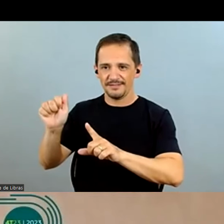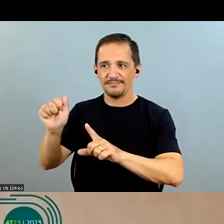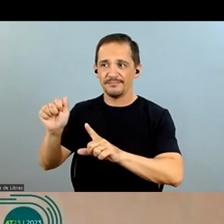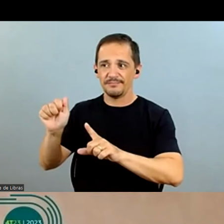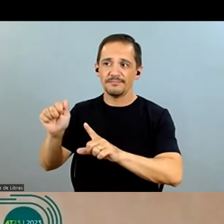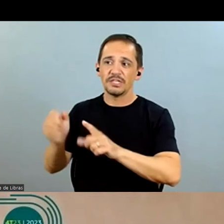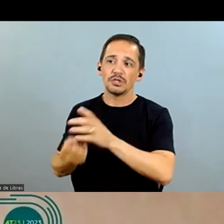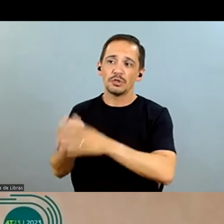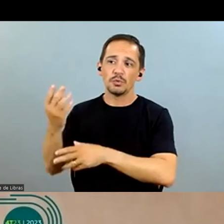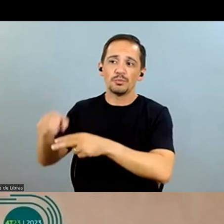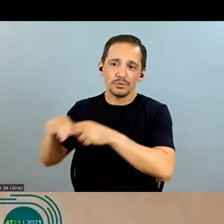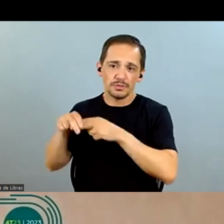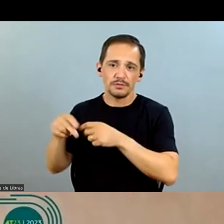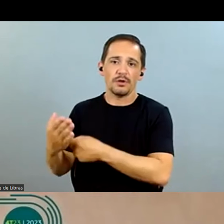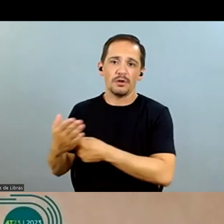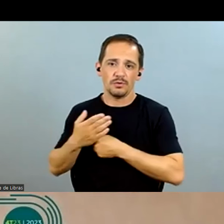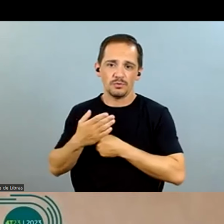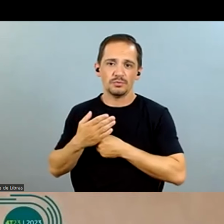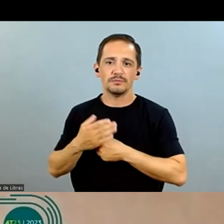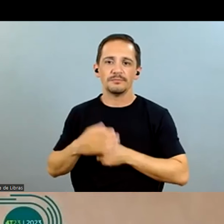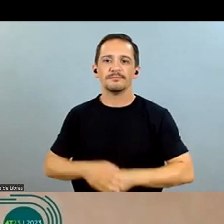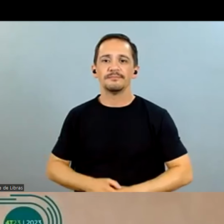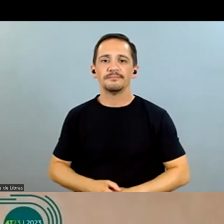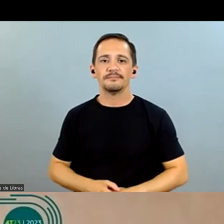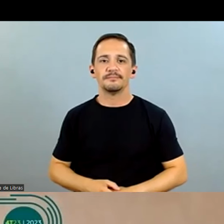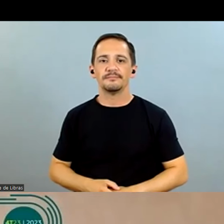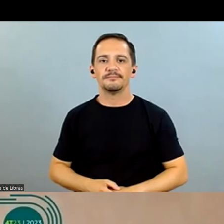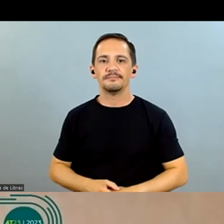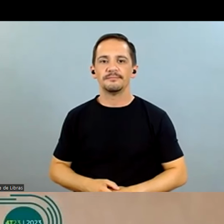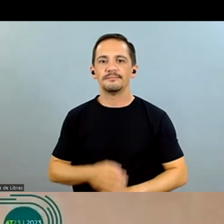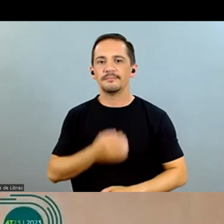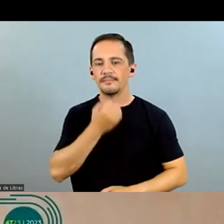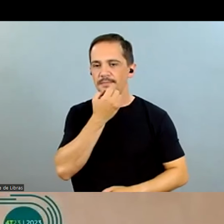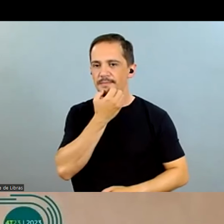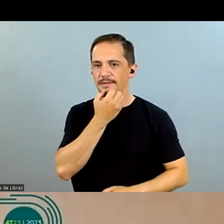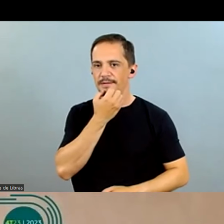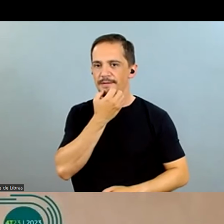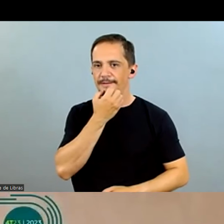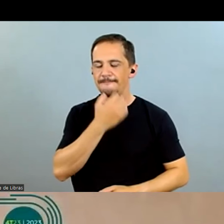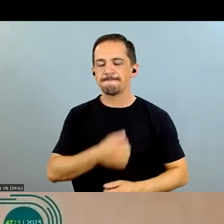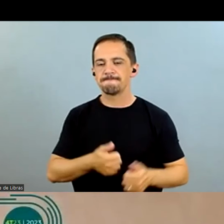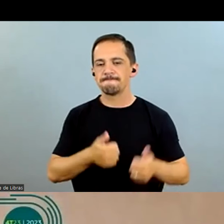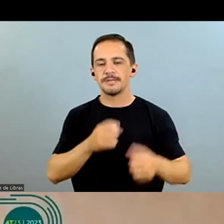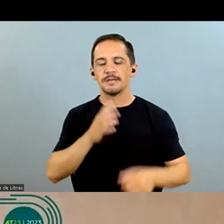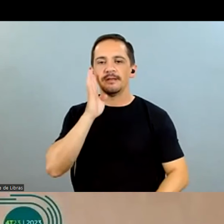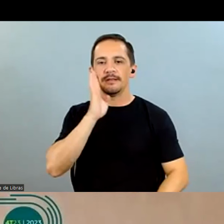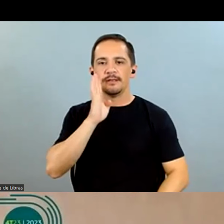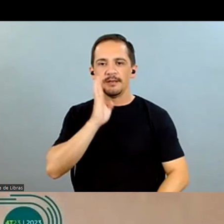em curso o perfeito a tua o teu resumo Car legal Muito obrigado pessoal